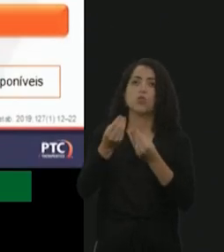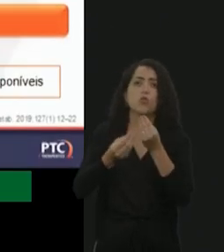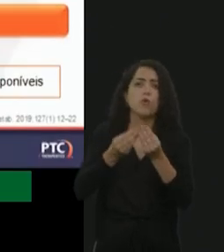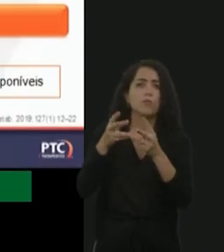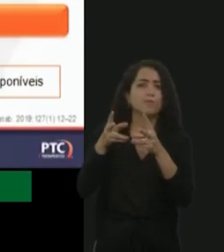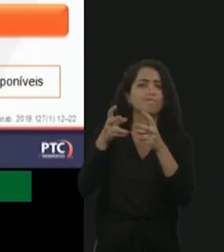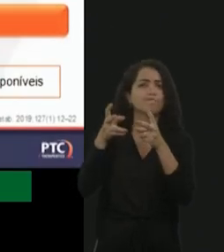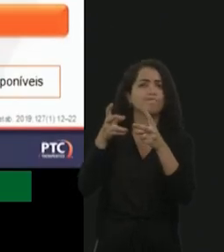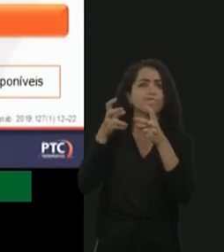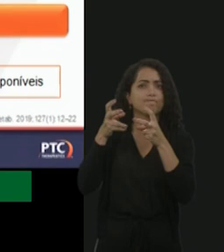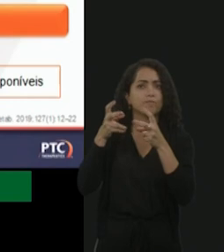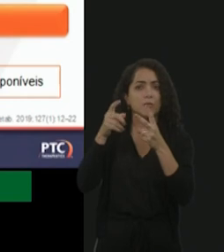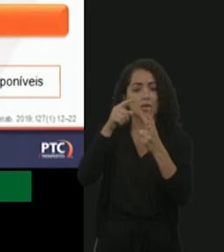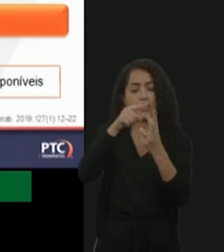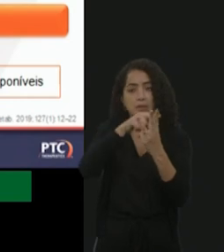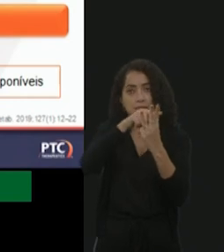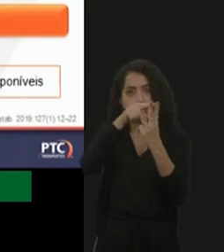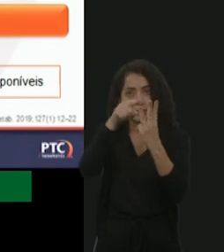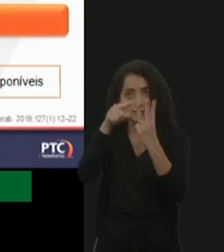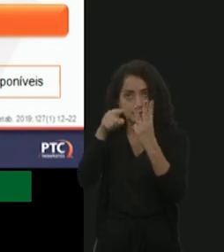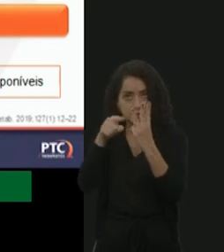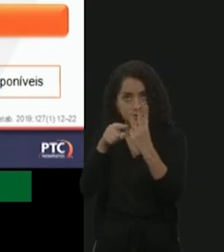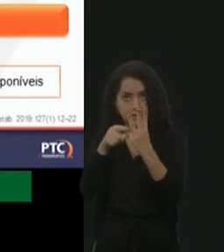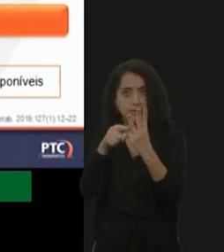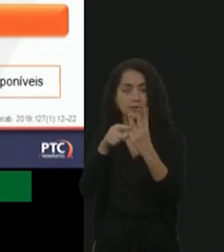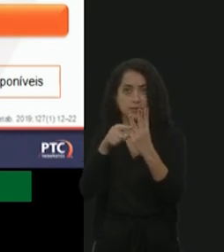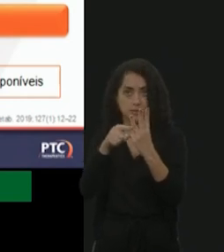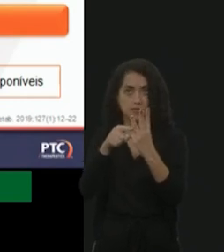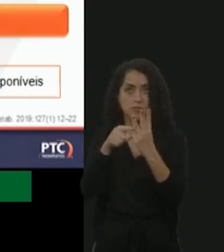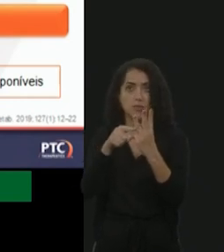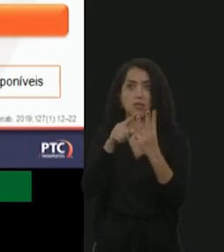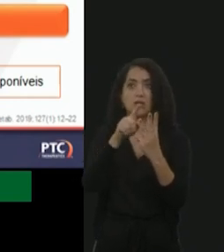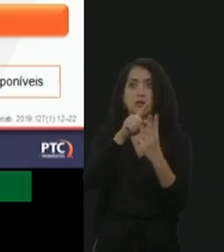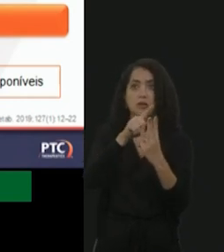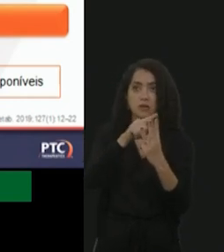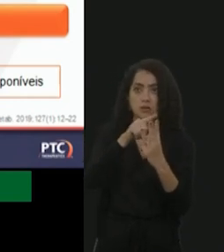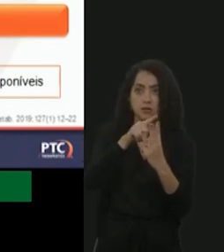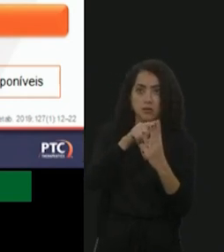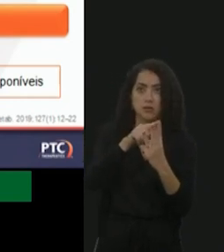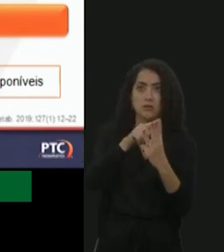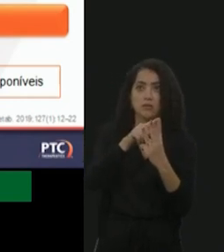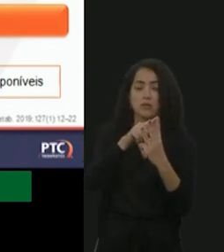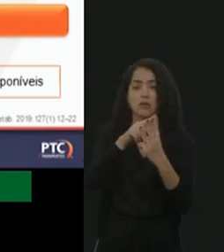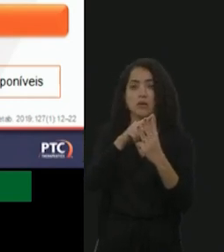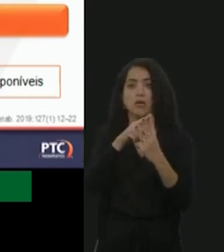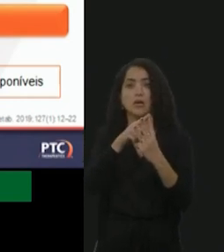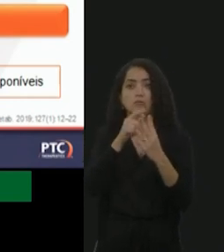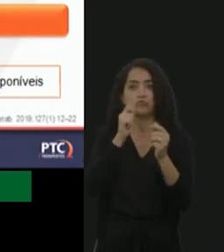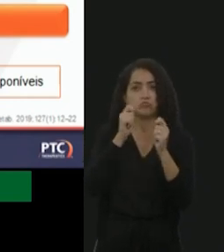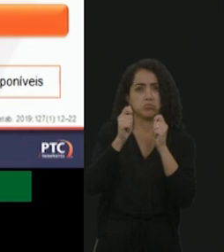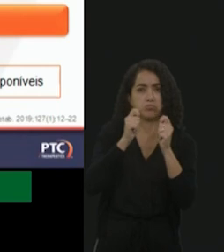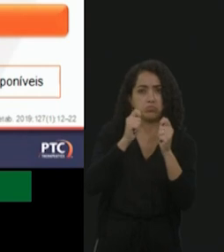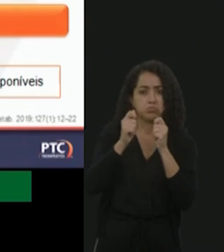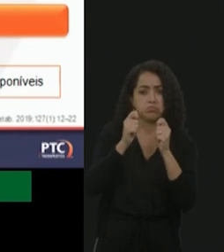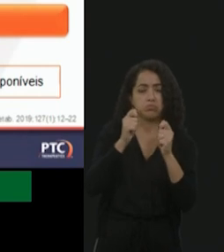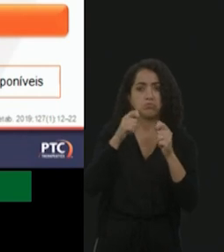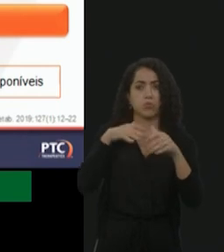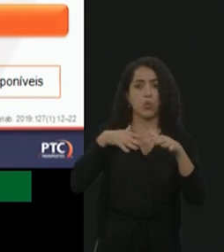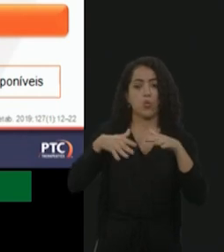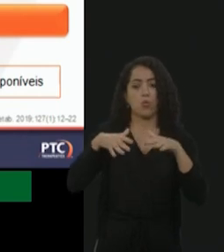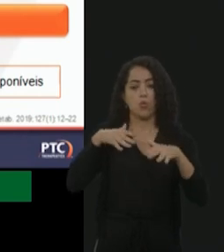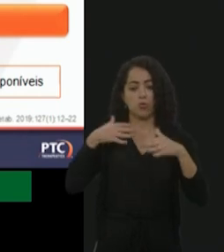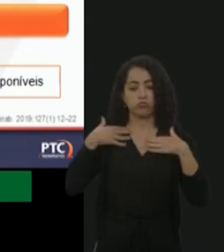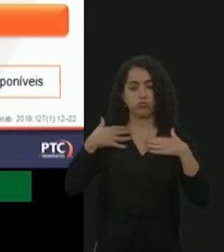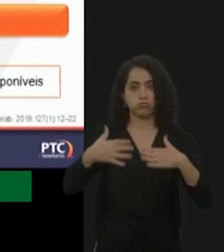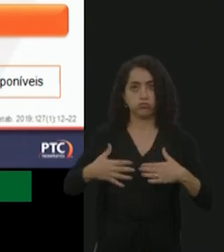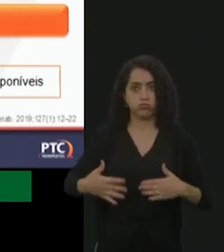uma tríade de sinais e sintomas, que é a questão da hipotonia, a criança molinha, associada aos distúrbios de movimento, seja dos membros,